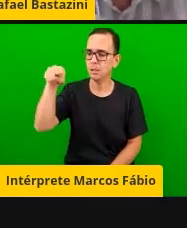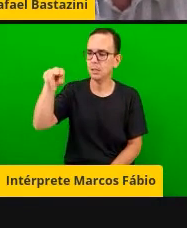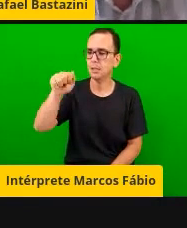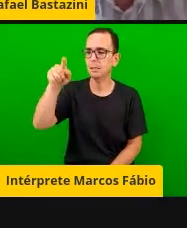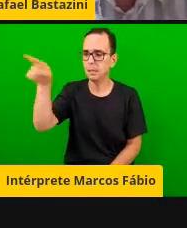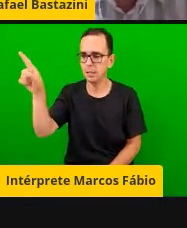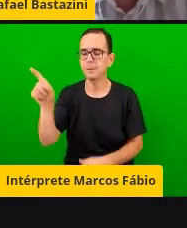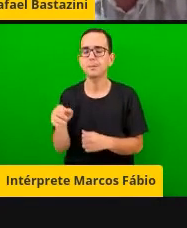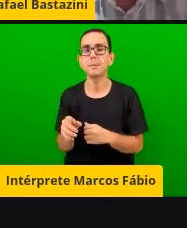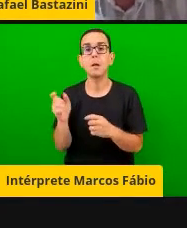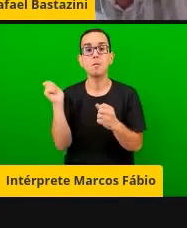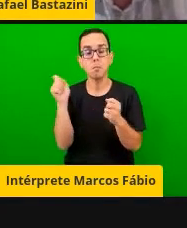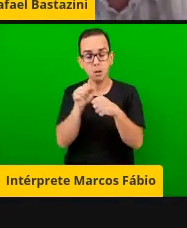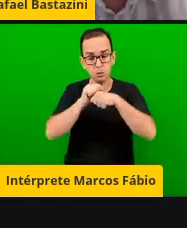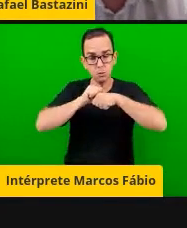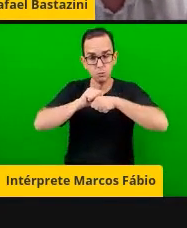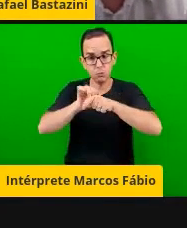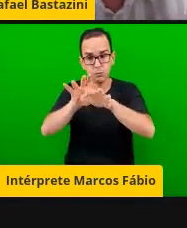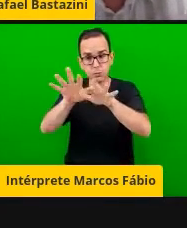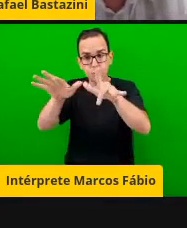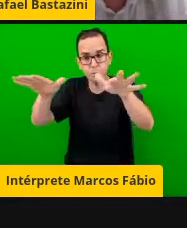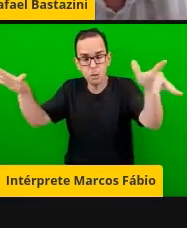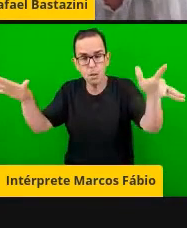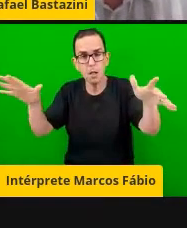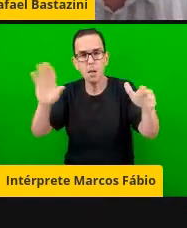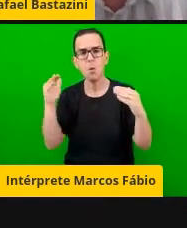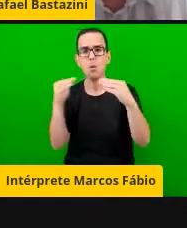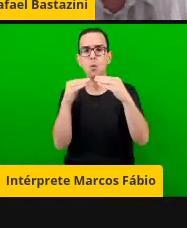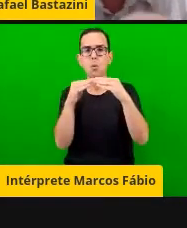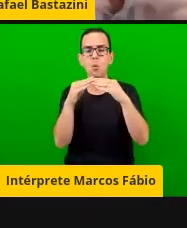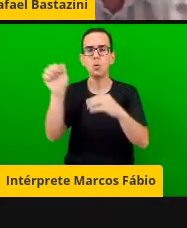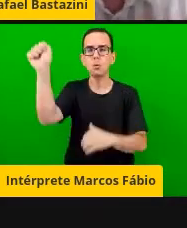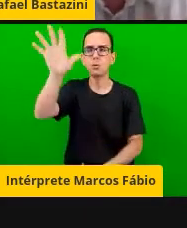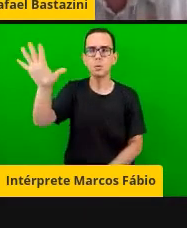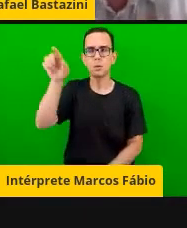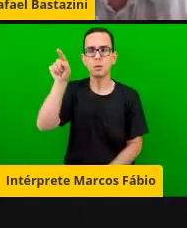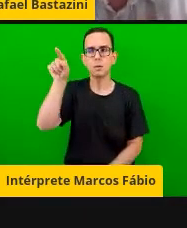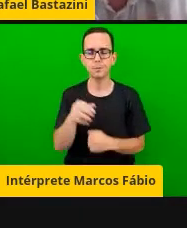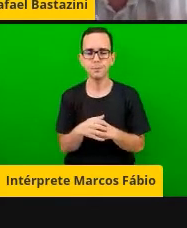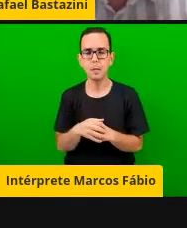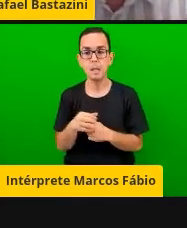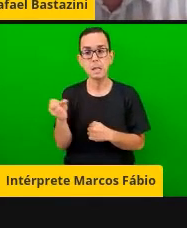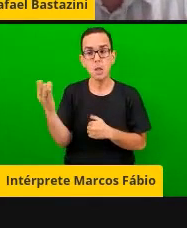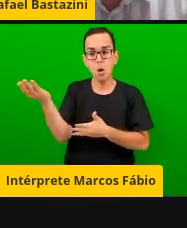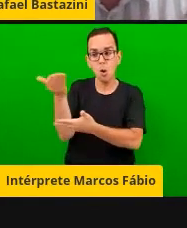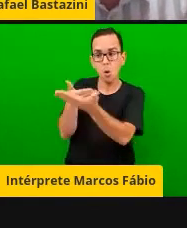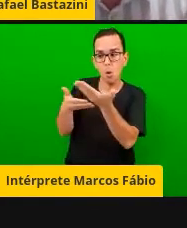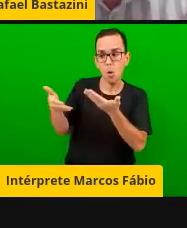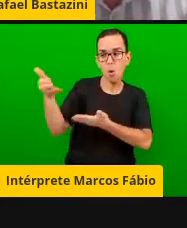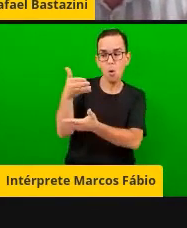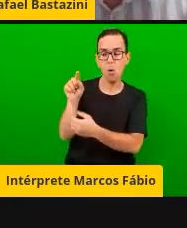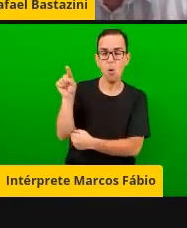de expansionismo em relação ao Sudeste Asiático. Nessa nova relação com o Sudeste Asiático,